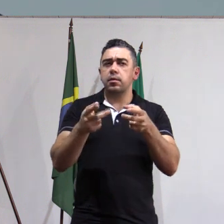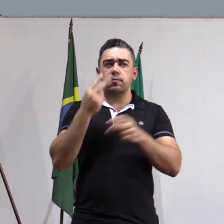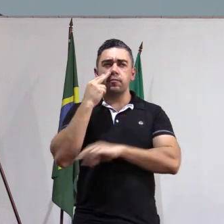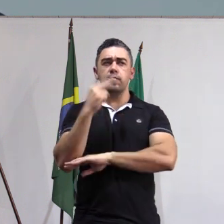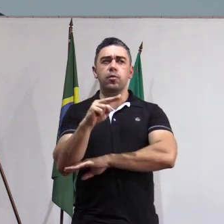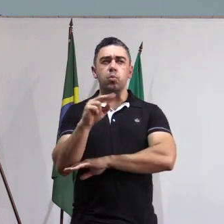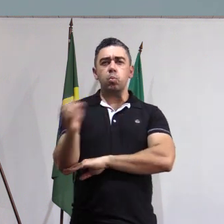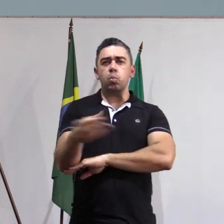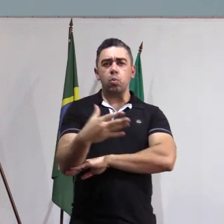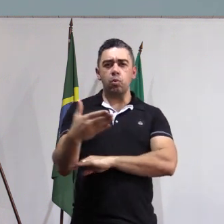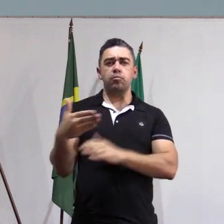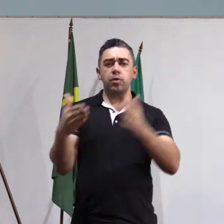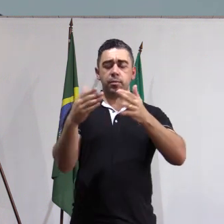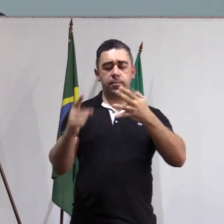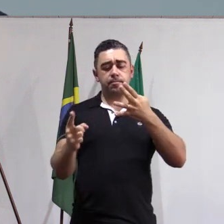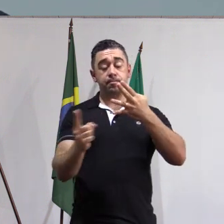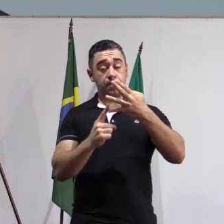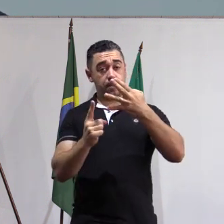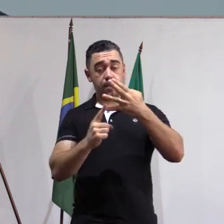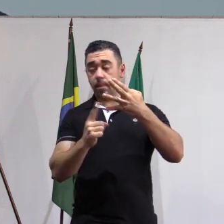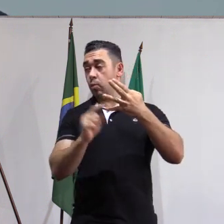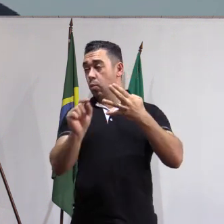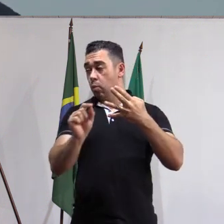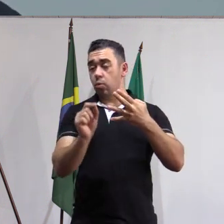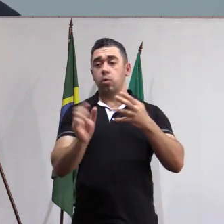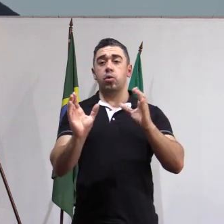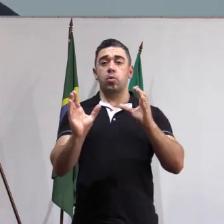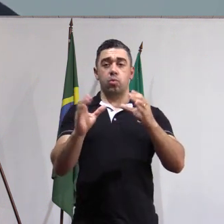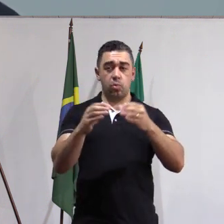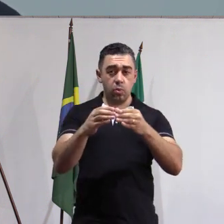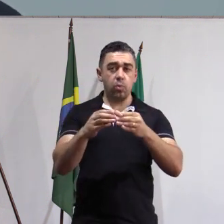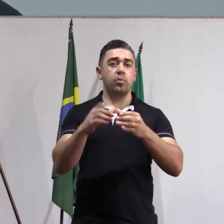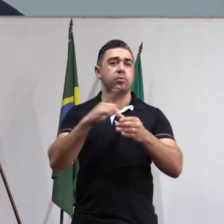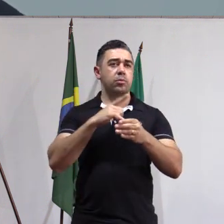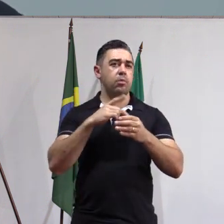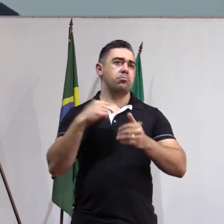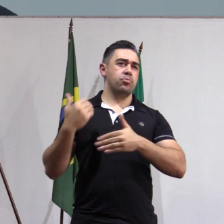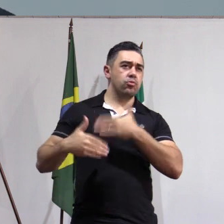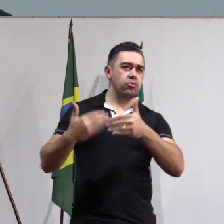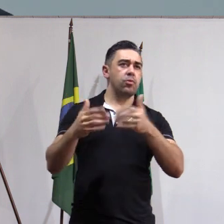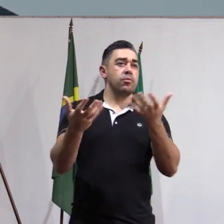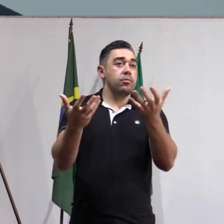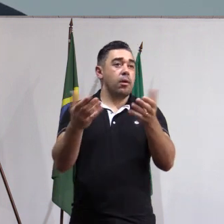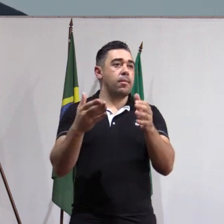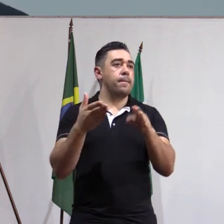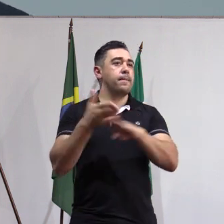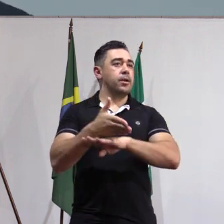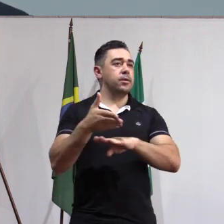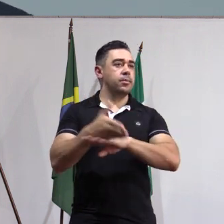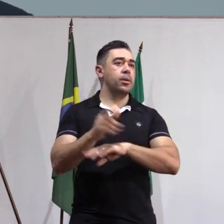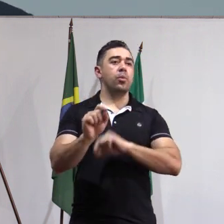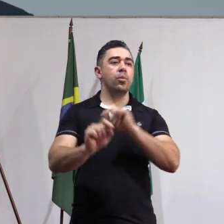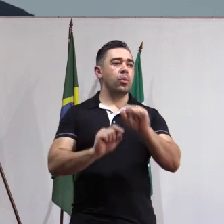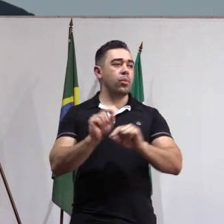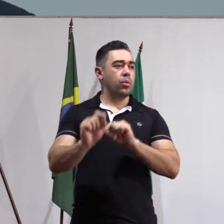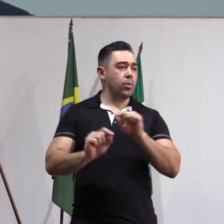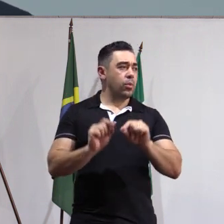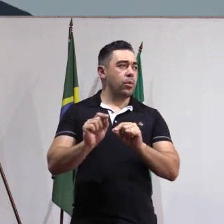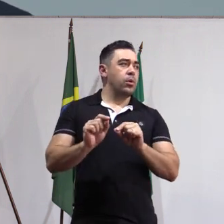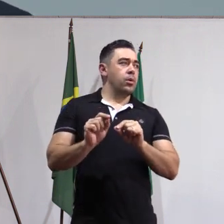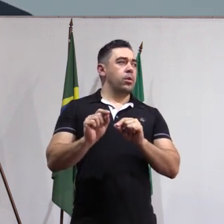caminho. E o quarto ponto é que o setor produtivo quer participar da geração,